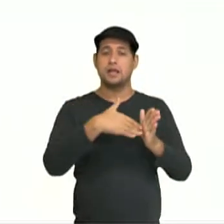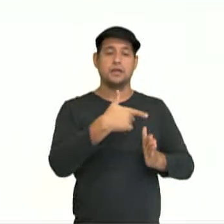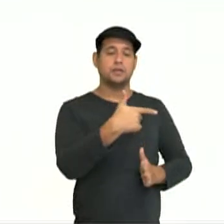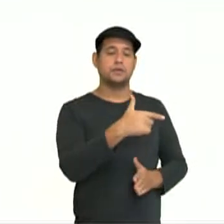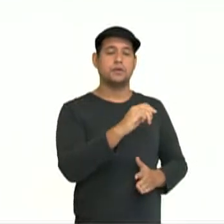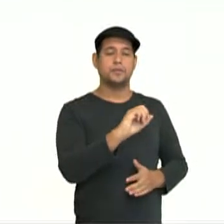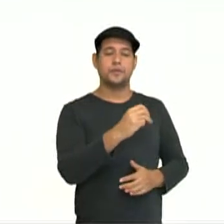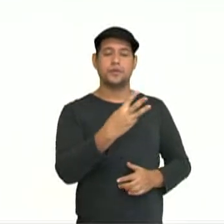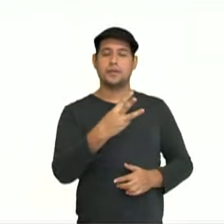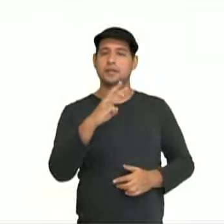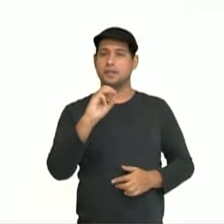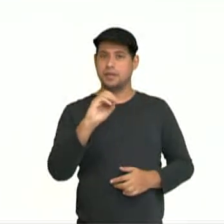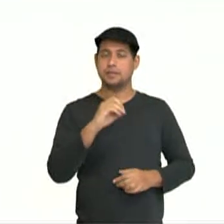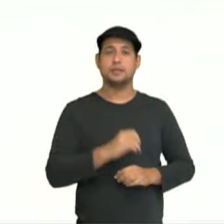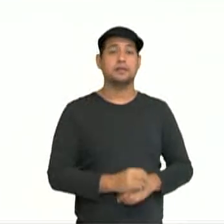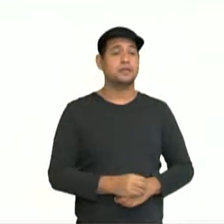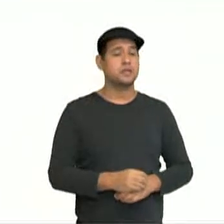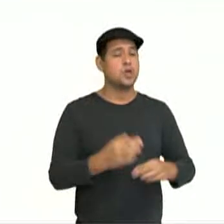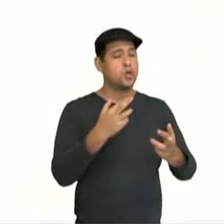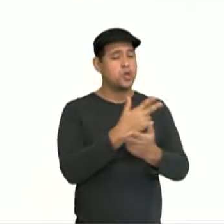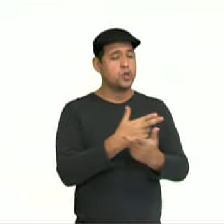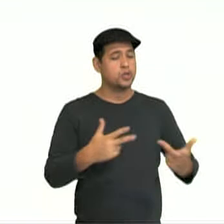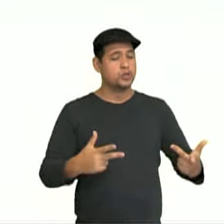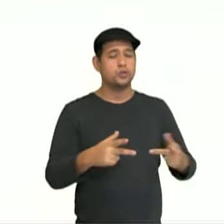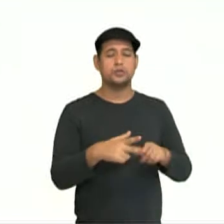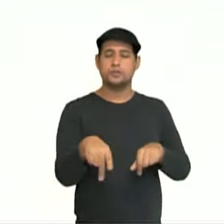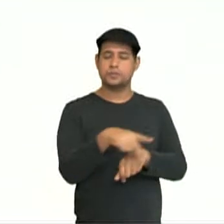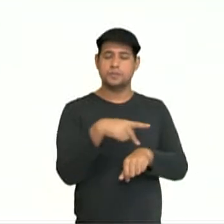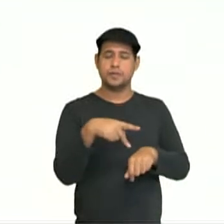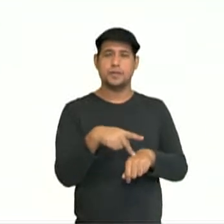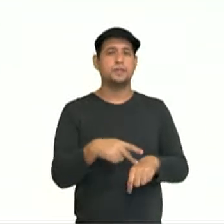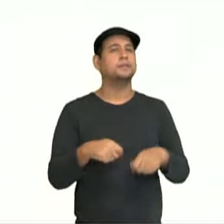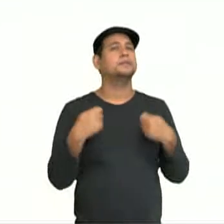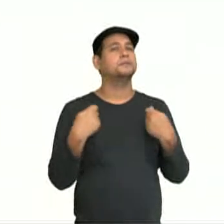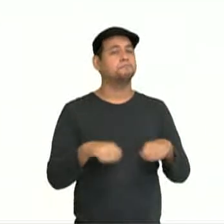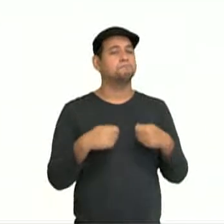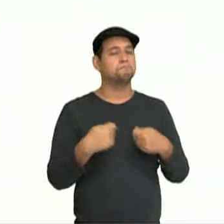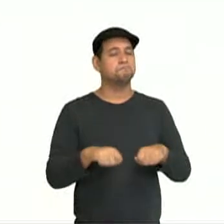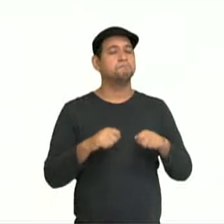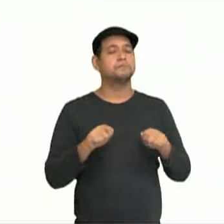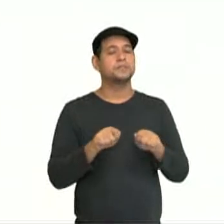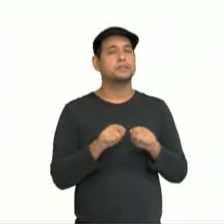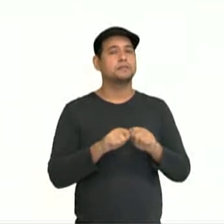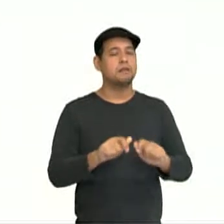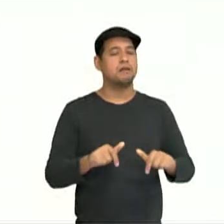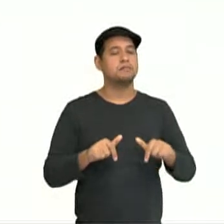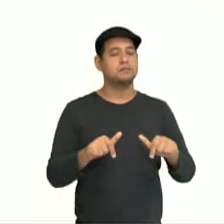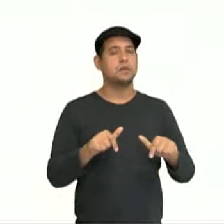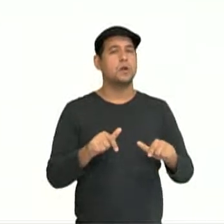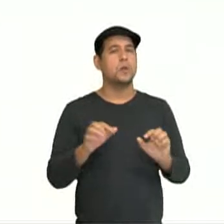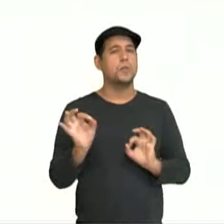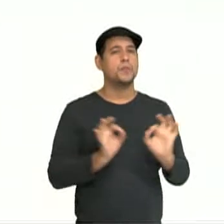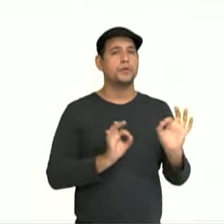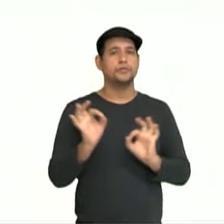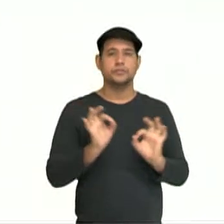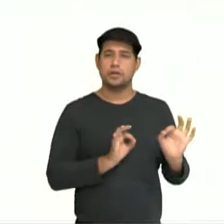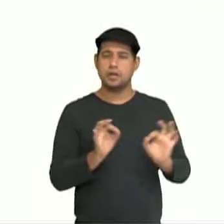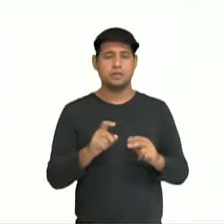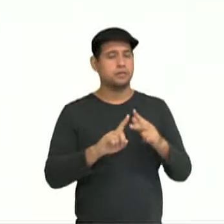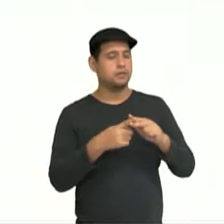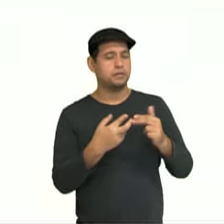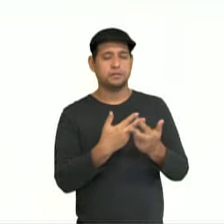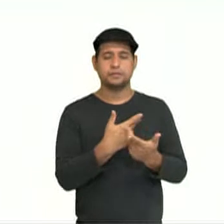2030. Então, todos os países devem concretizar ações, projetos,